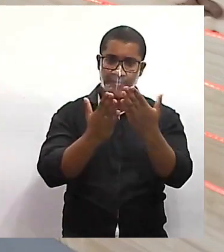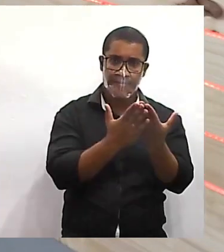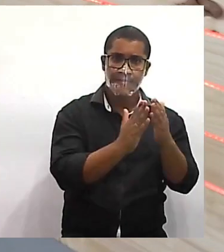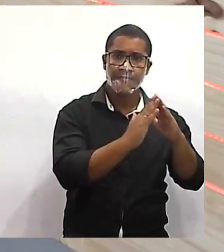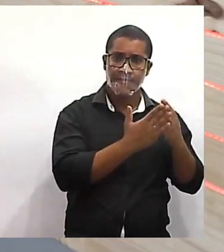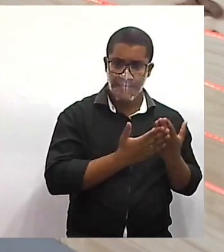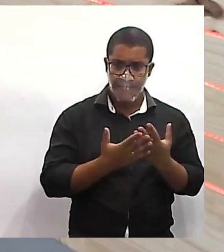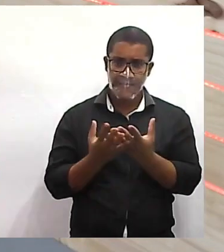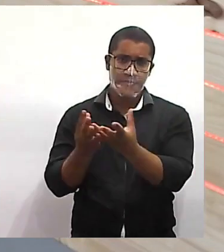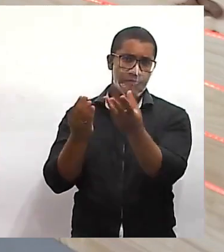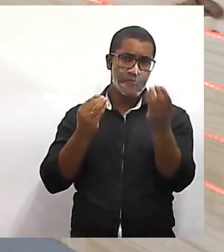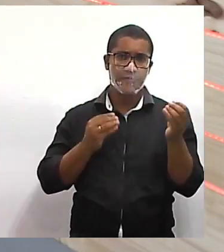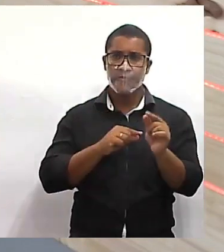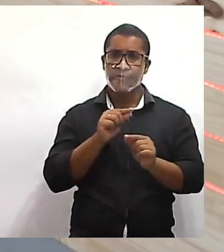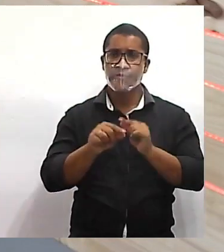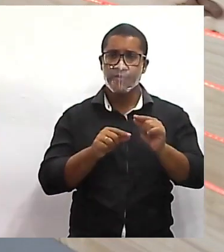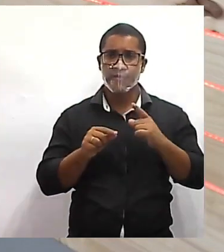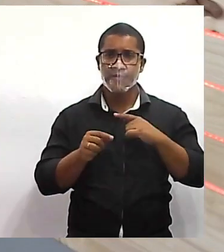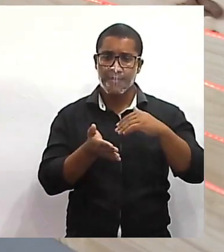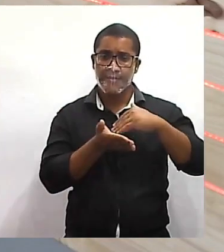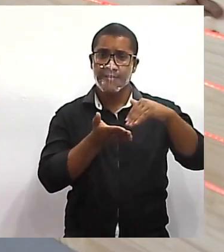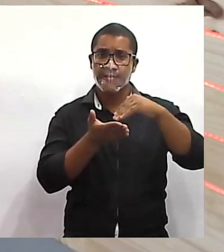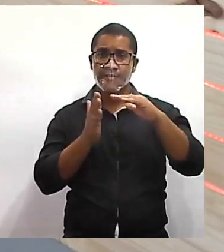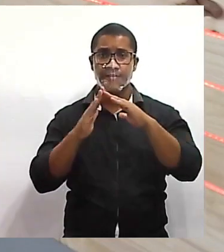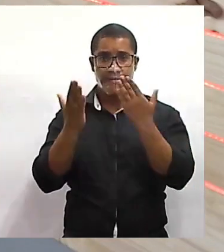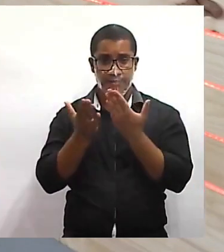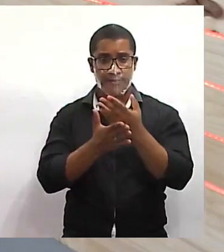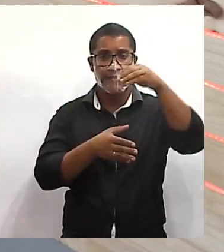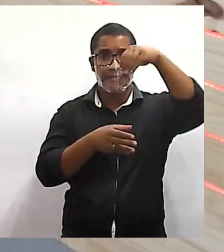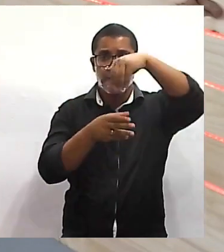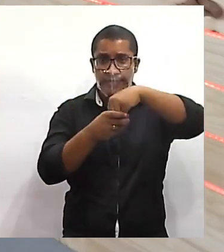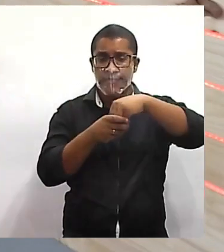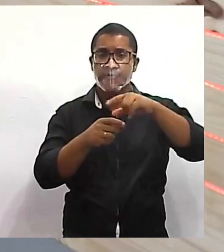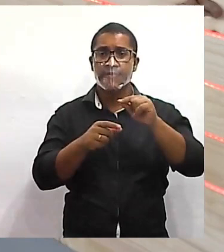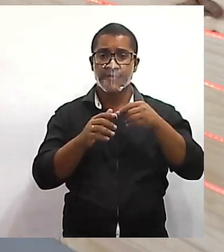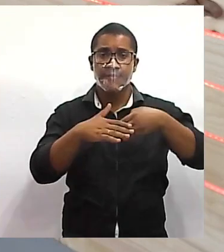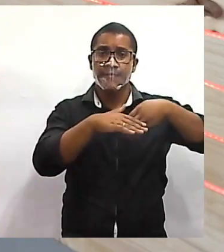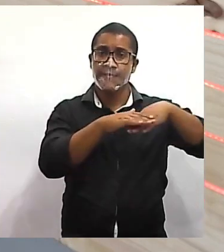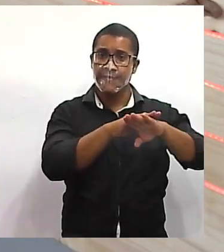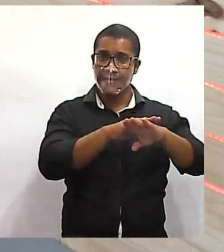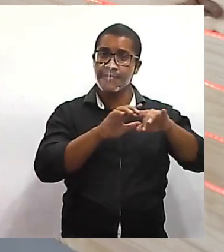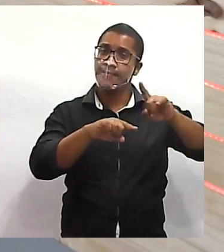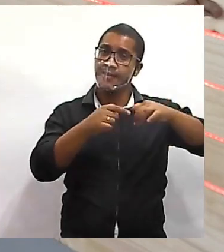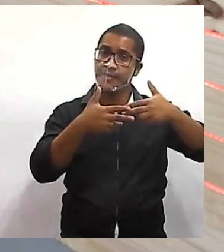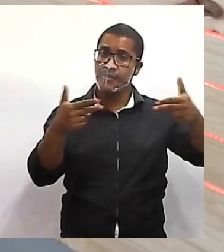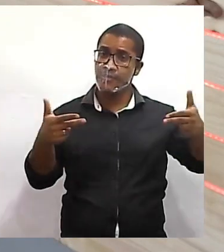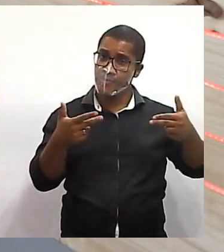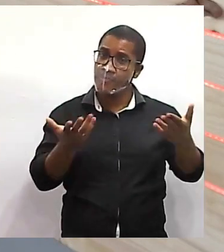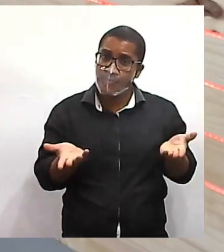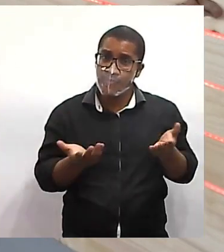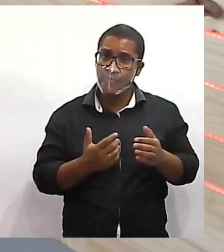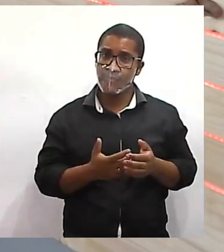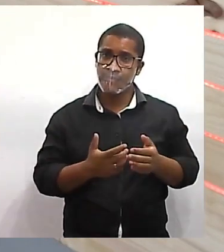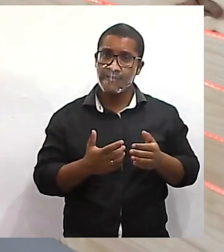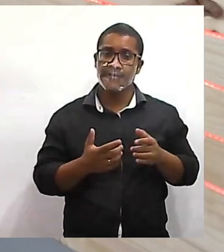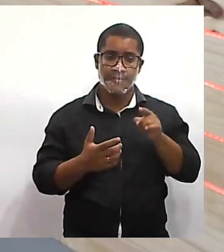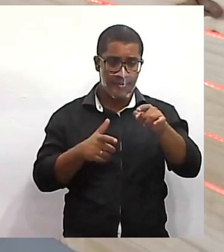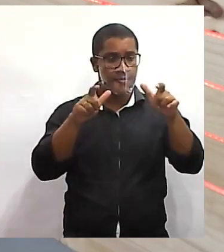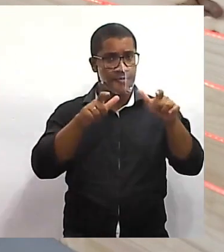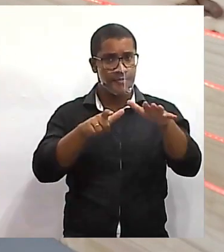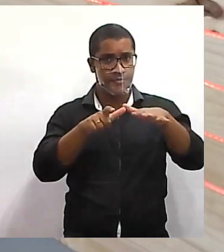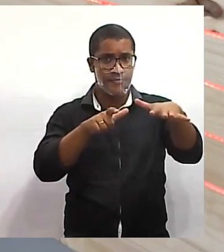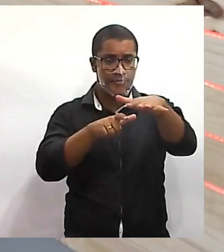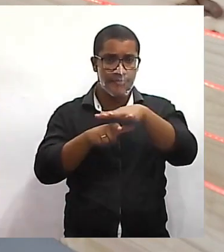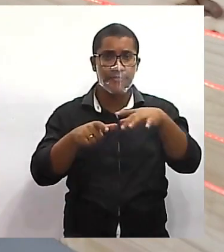é na secretaria escolar que se guarda o material. Sim, tem que ser esse ambiente, né? Não